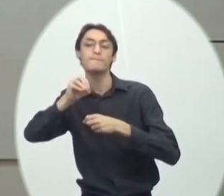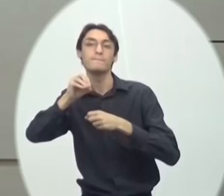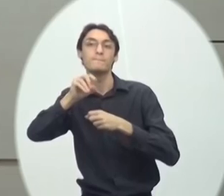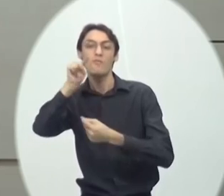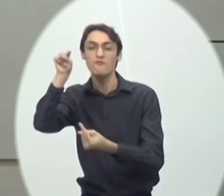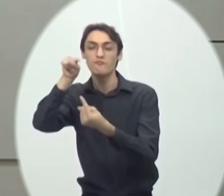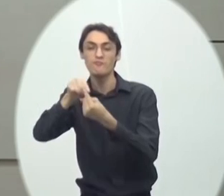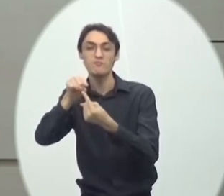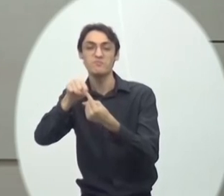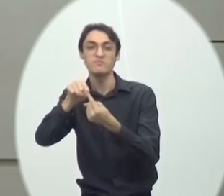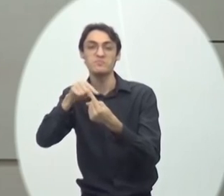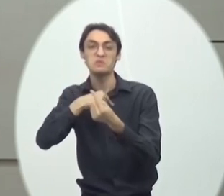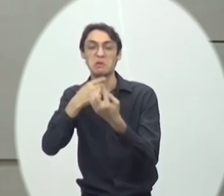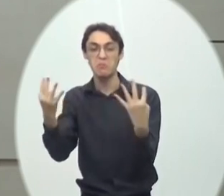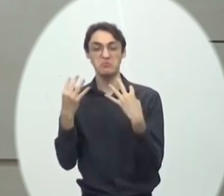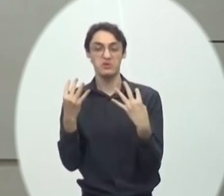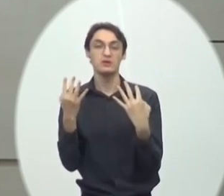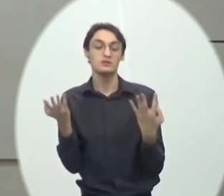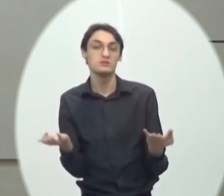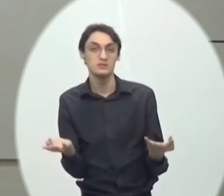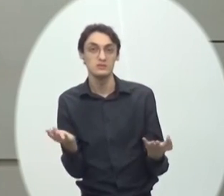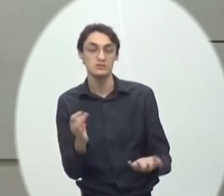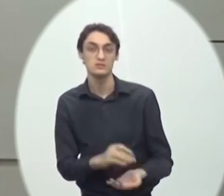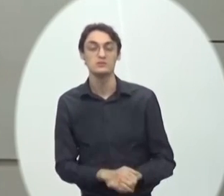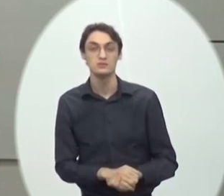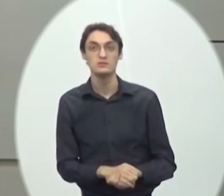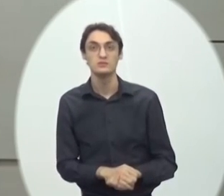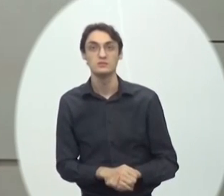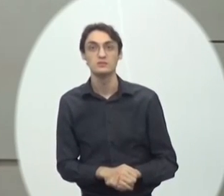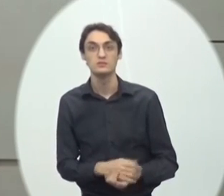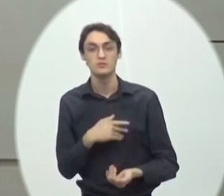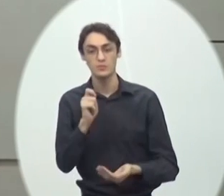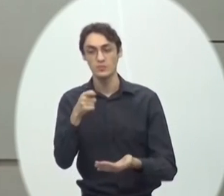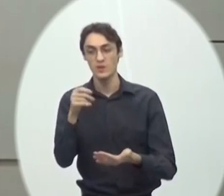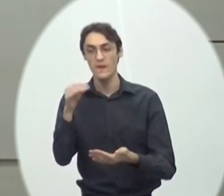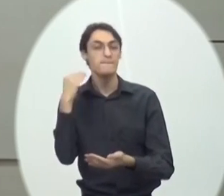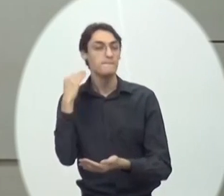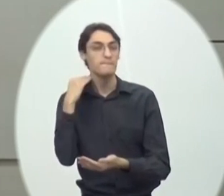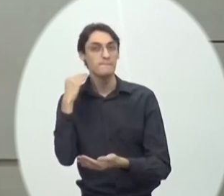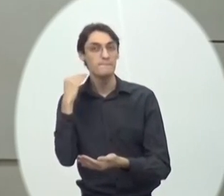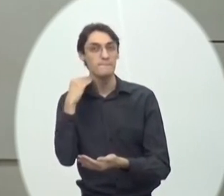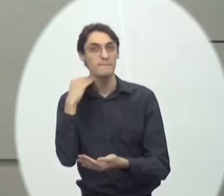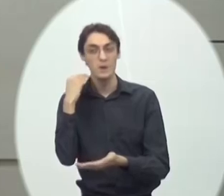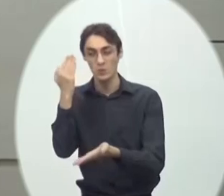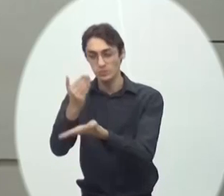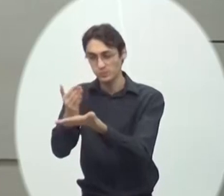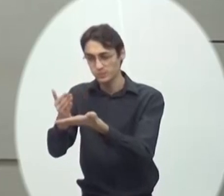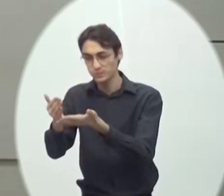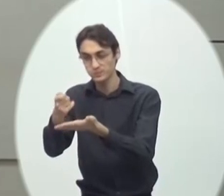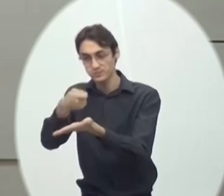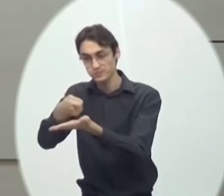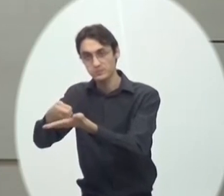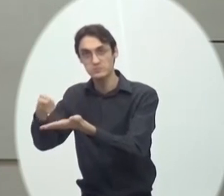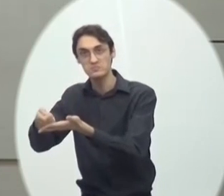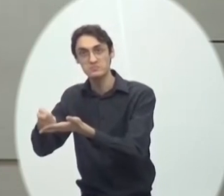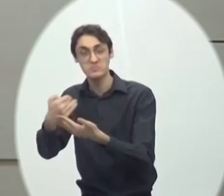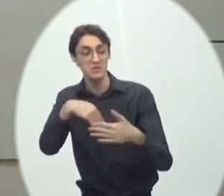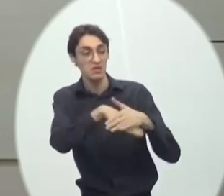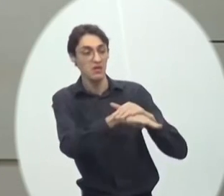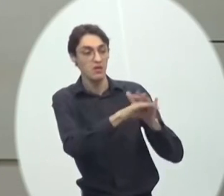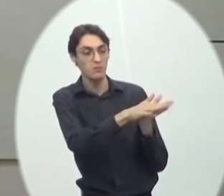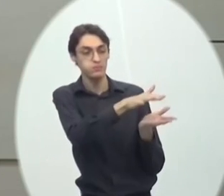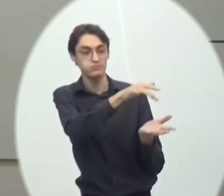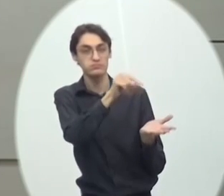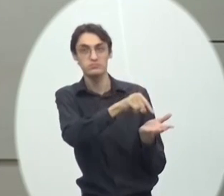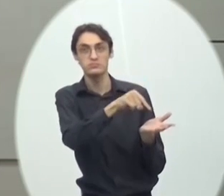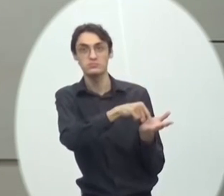fazer média, entende? Quando você vai fazer um endividamento, um financiamento, você tem que ter um valor disponível, que fica lá e onde ajuda